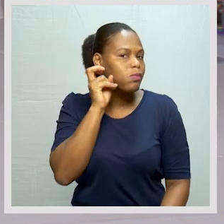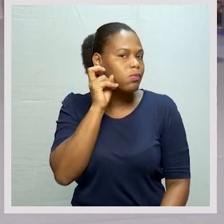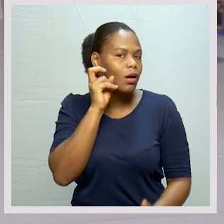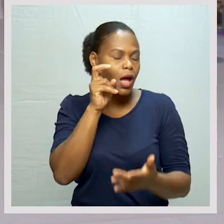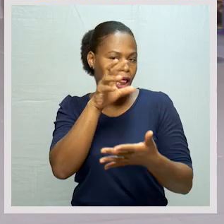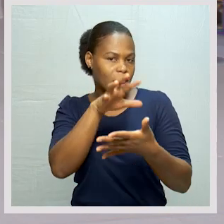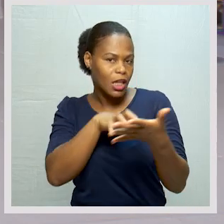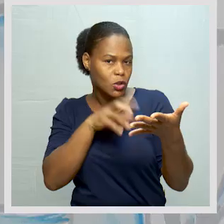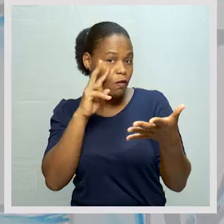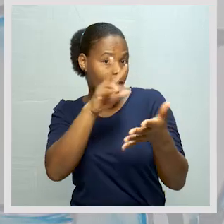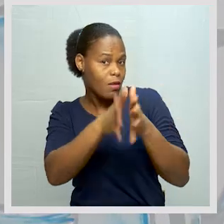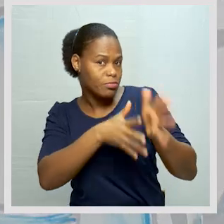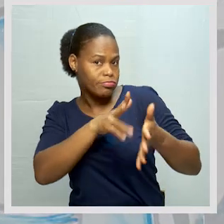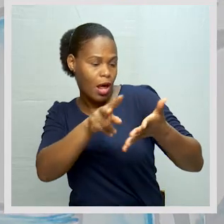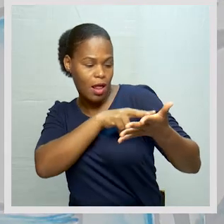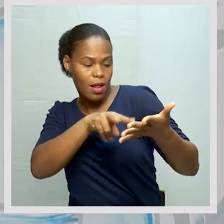leitura do texto.